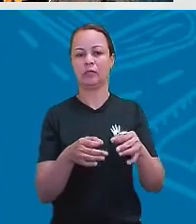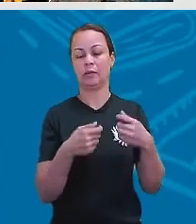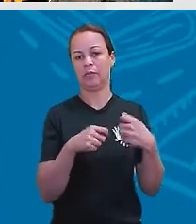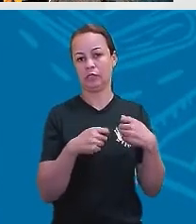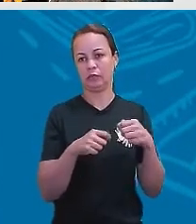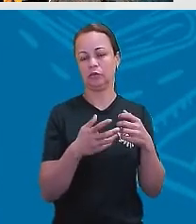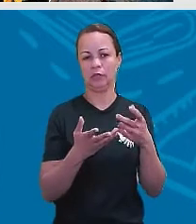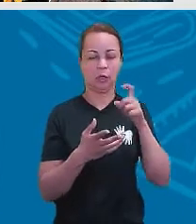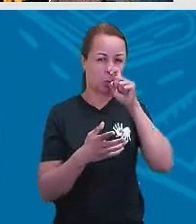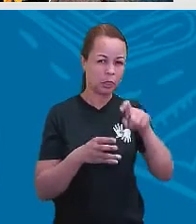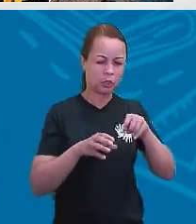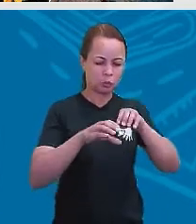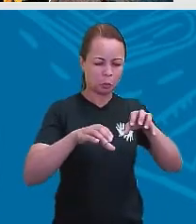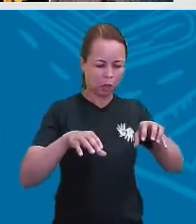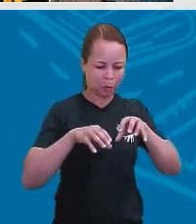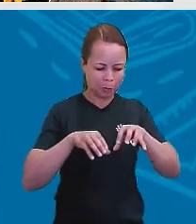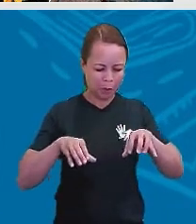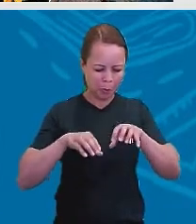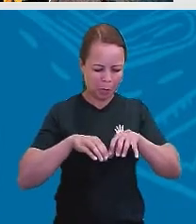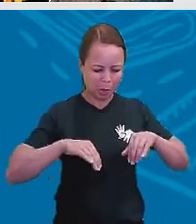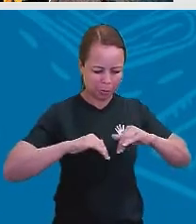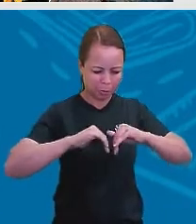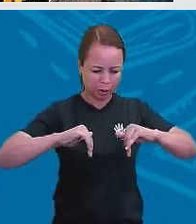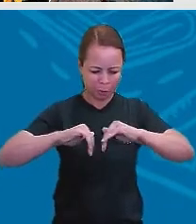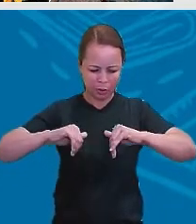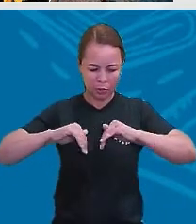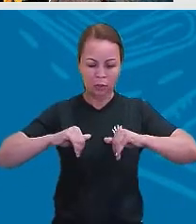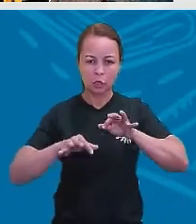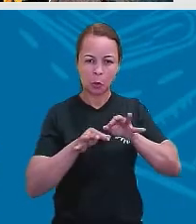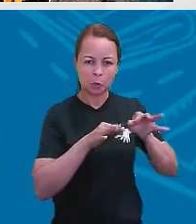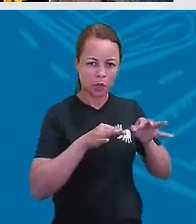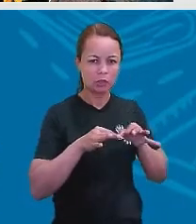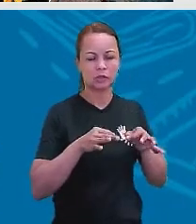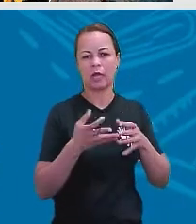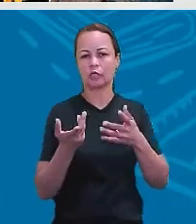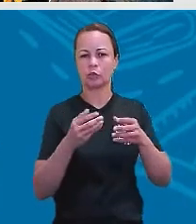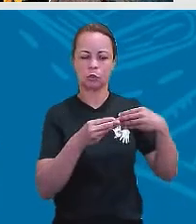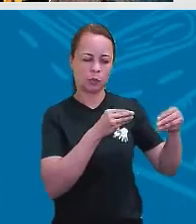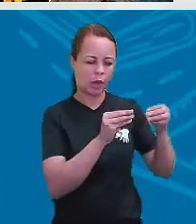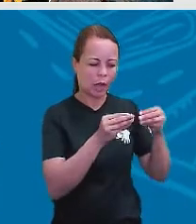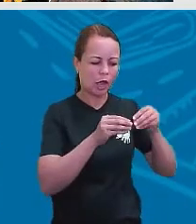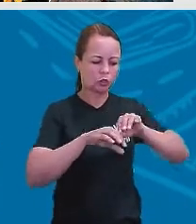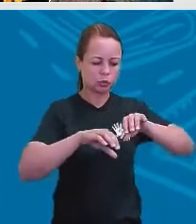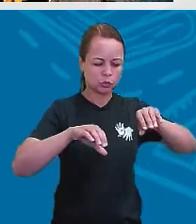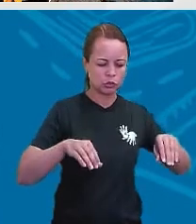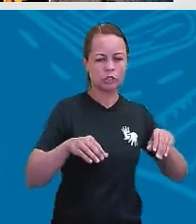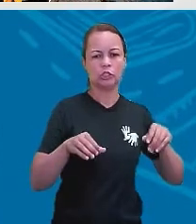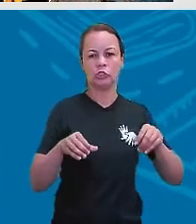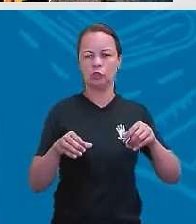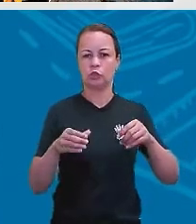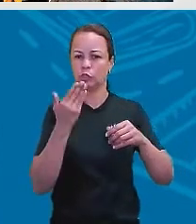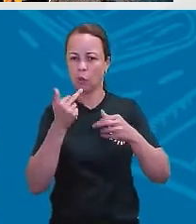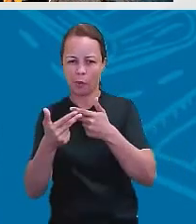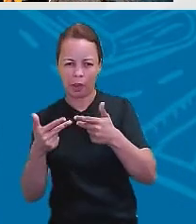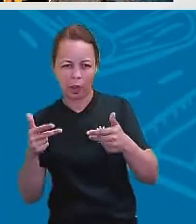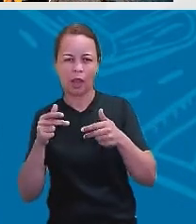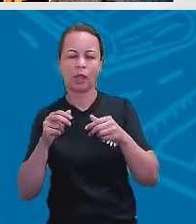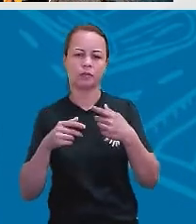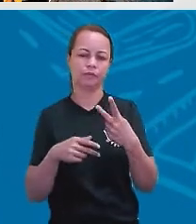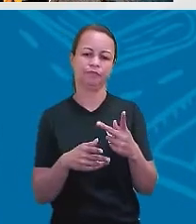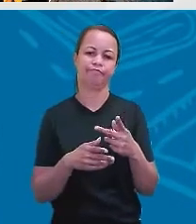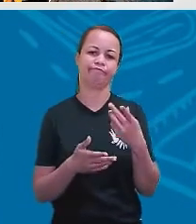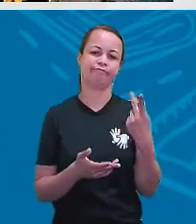né, separadinho, né, aquela coleta seletiva, o plástico, né, do lixo orgânico. A gente sabe que muitas vezes, infelizmente, essa é